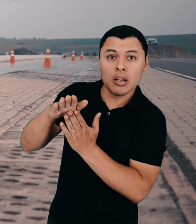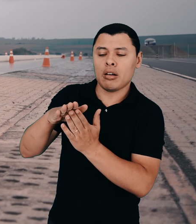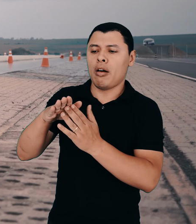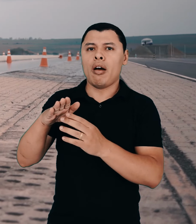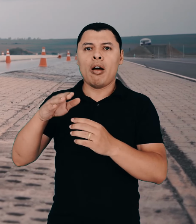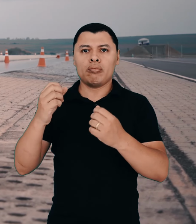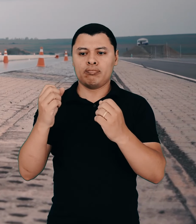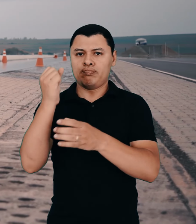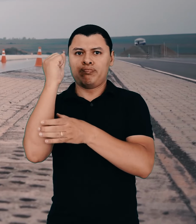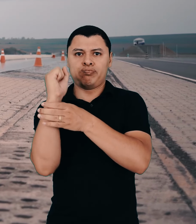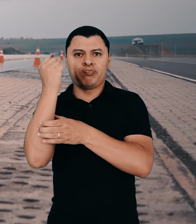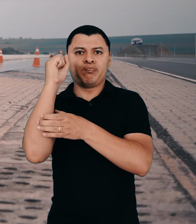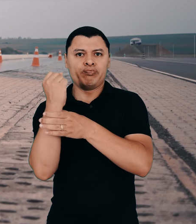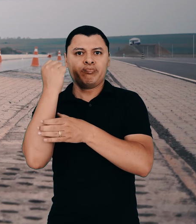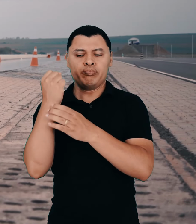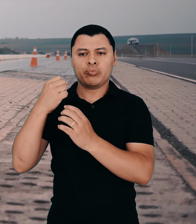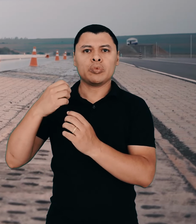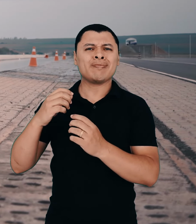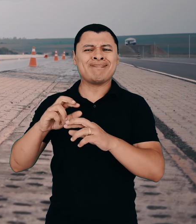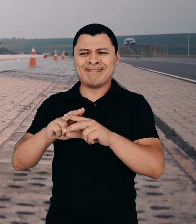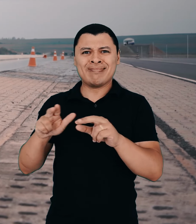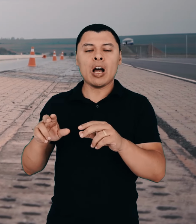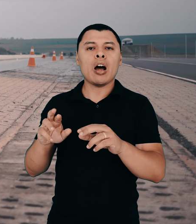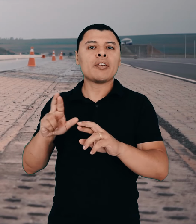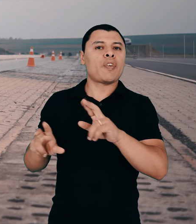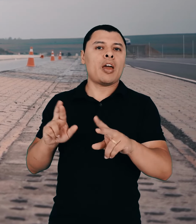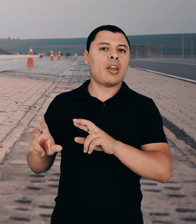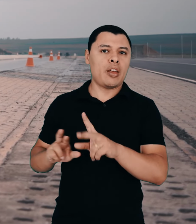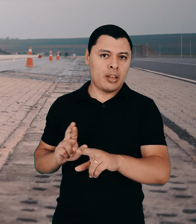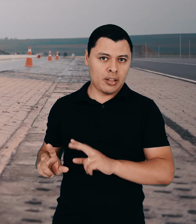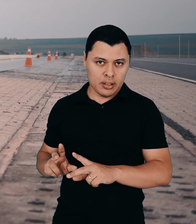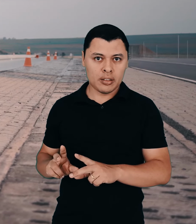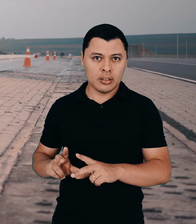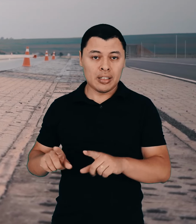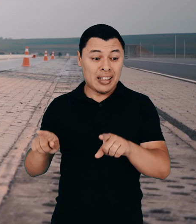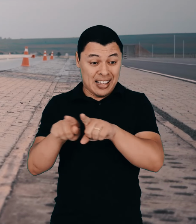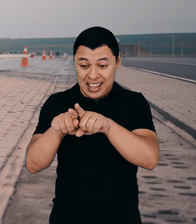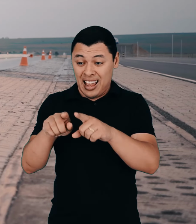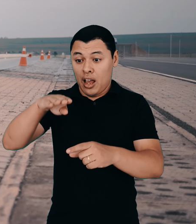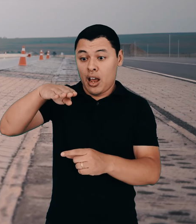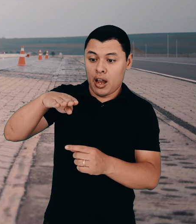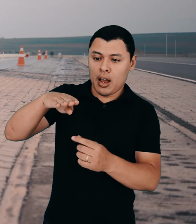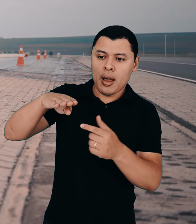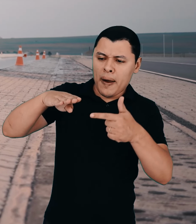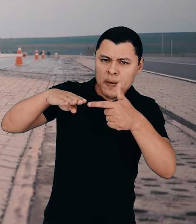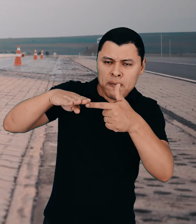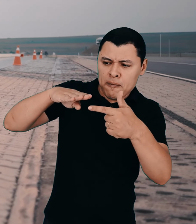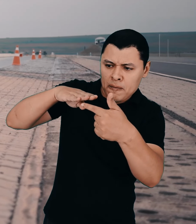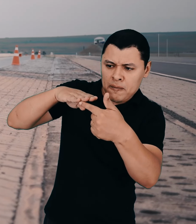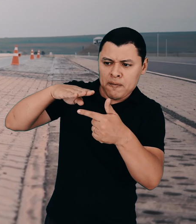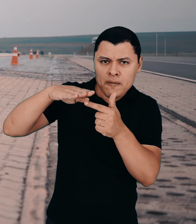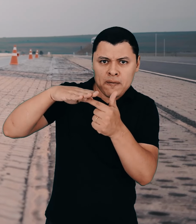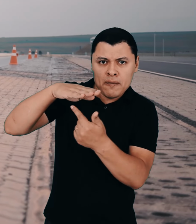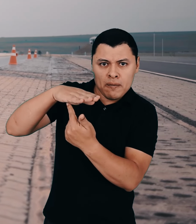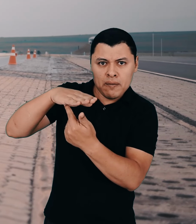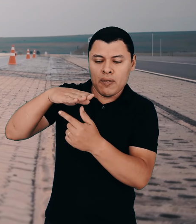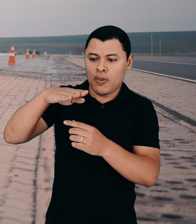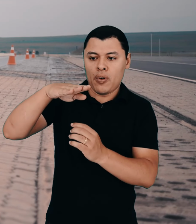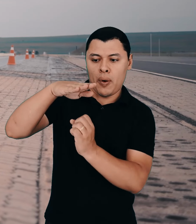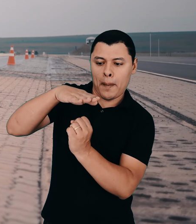longarinas, reforços transversais são completamente diferentes, até as seções das longarinas são diferentes. Pontos de fixação da suspensão são